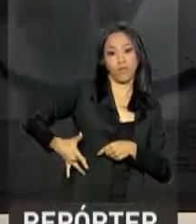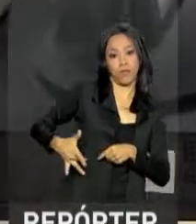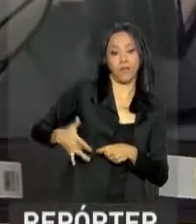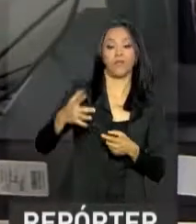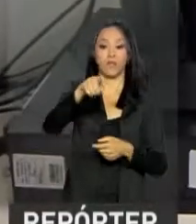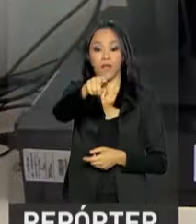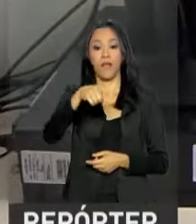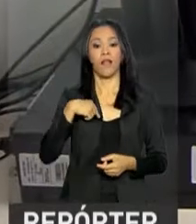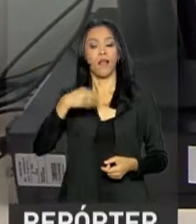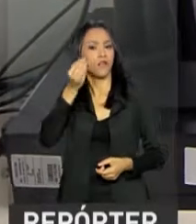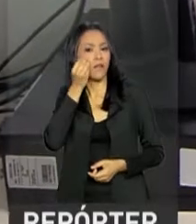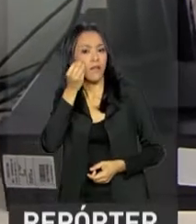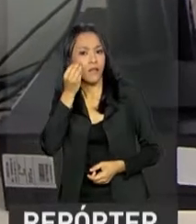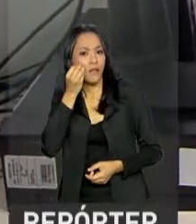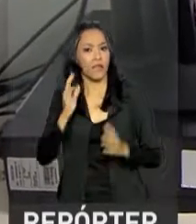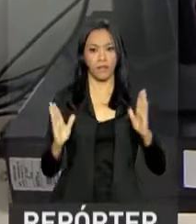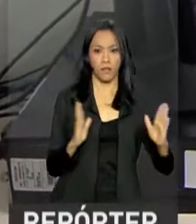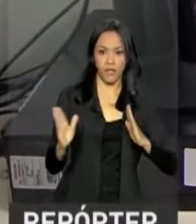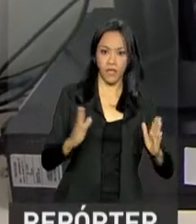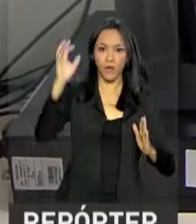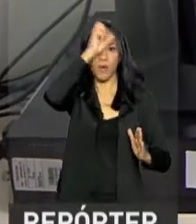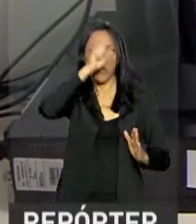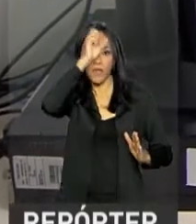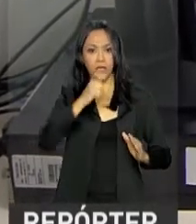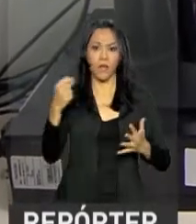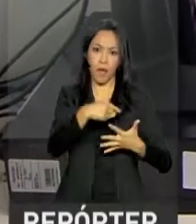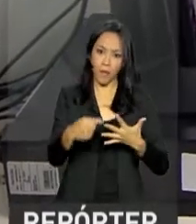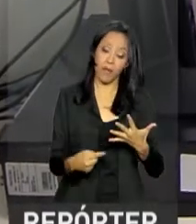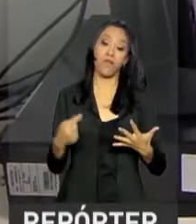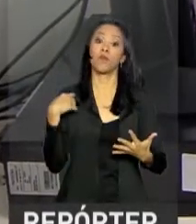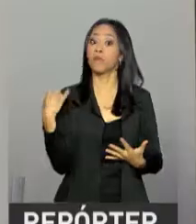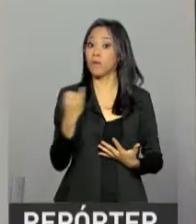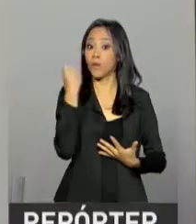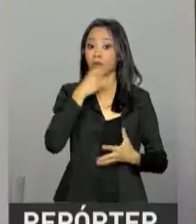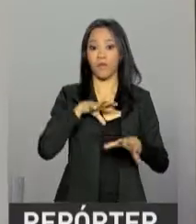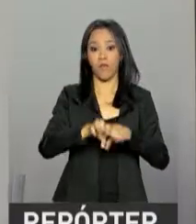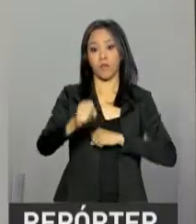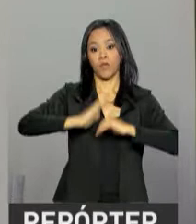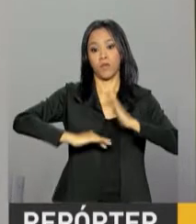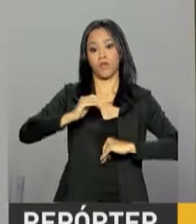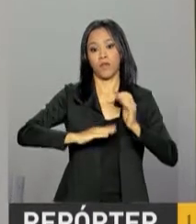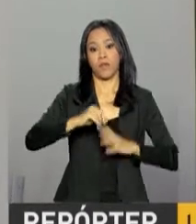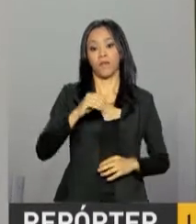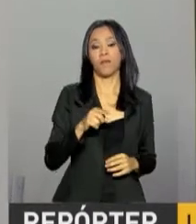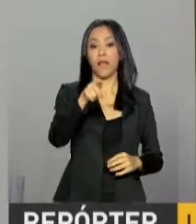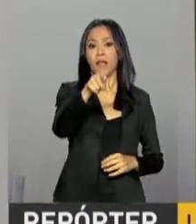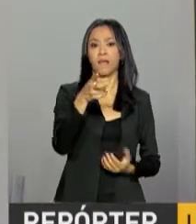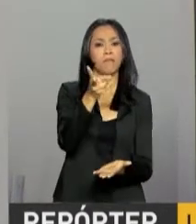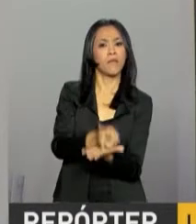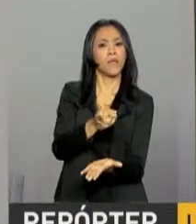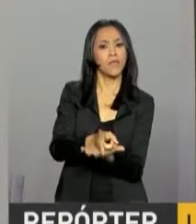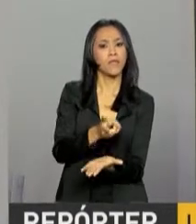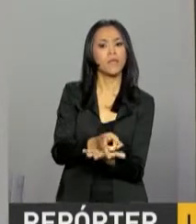somada com a prática nesse período do curso foi crucial para sua formação profissional em situações que mesmo é